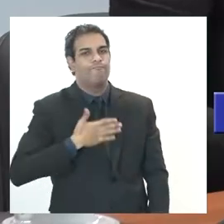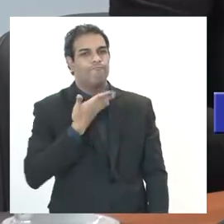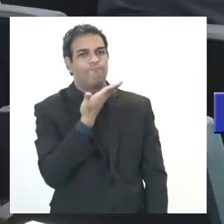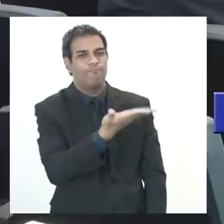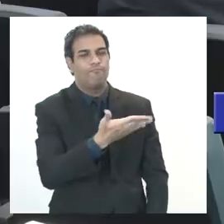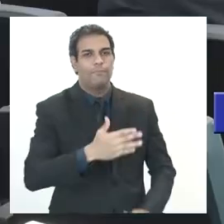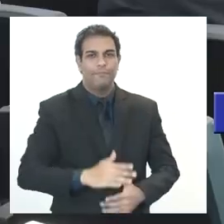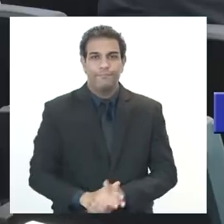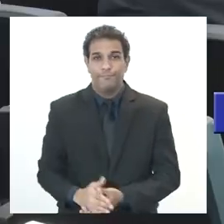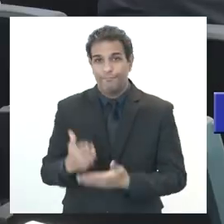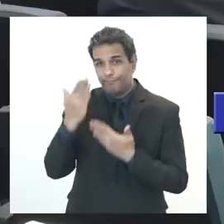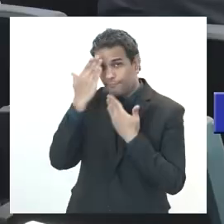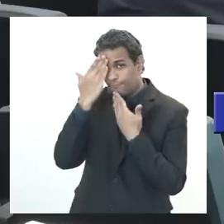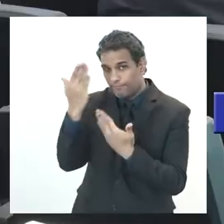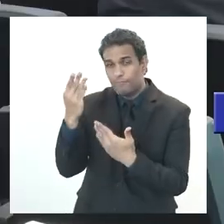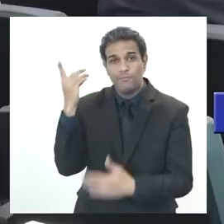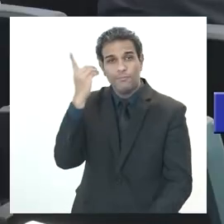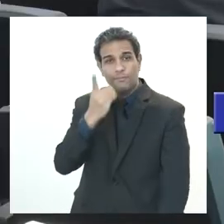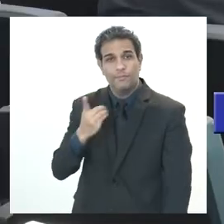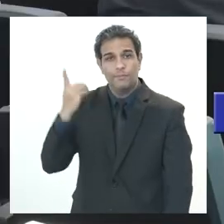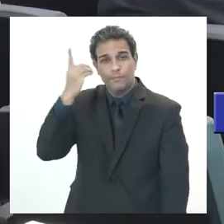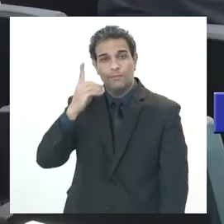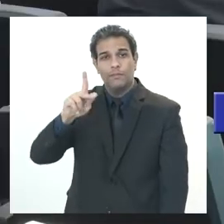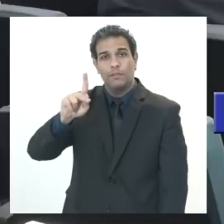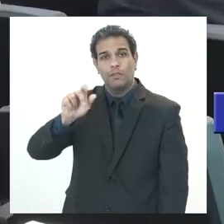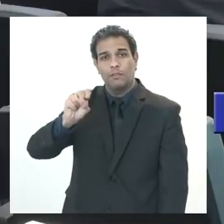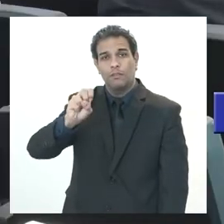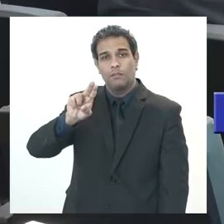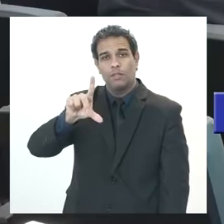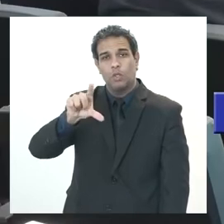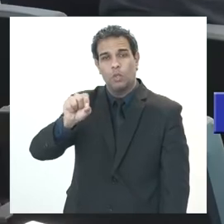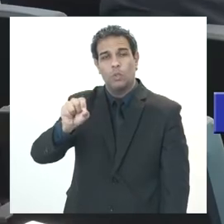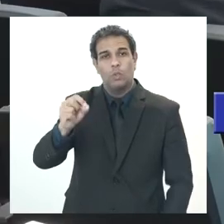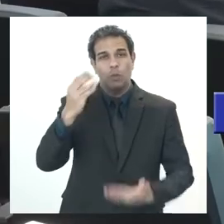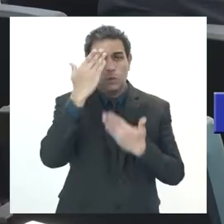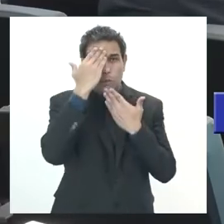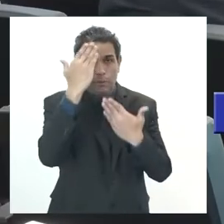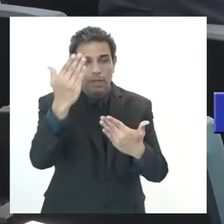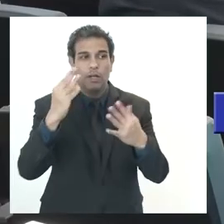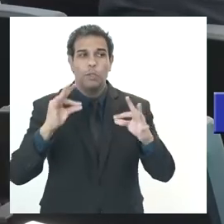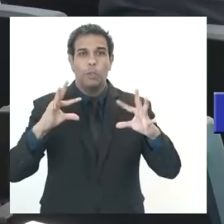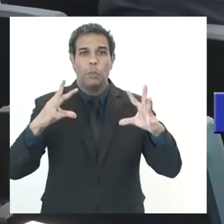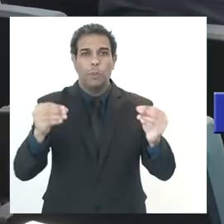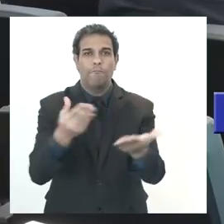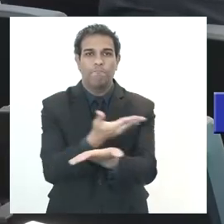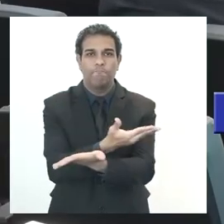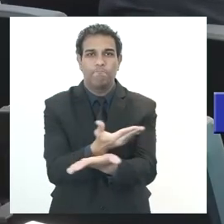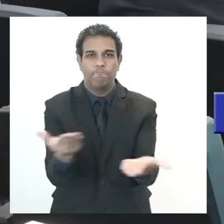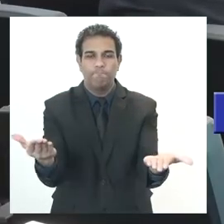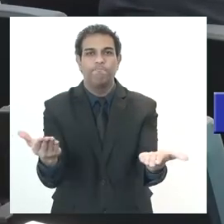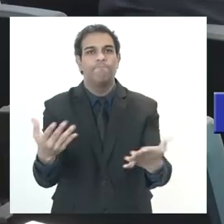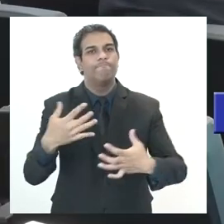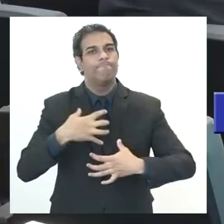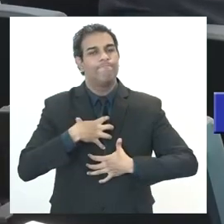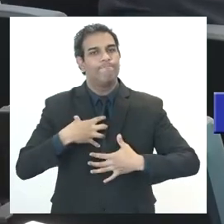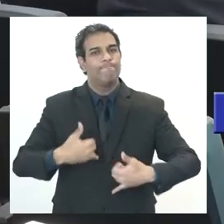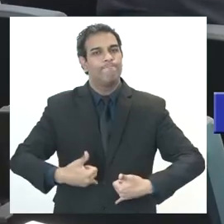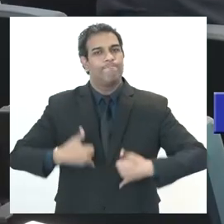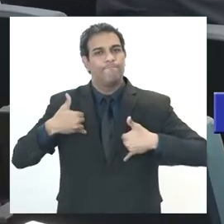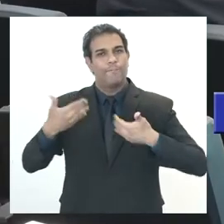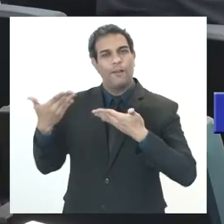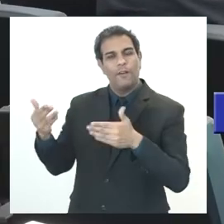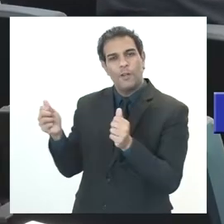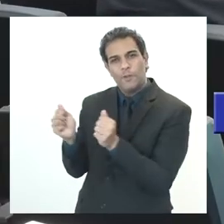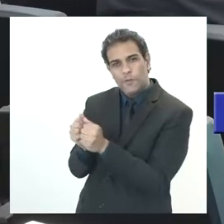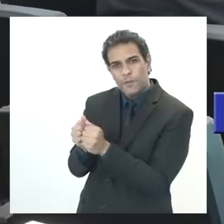bom obrigada Deputado Paulo Ramos Boa tarde a todos e tudo de todos é uma honra tá aqui com você Deputado